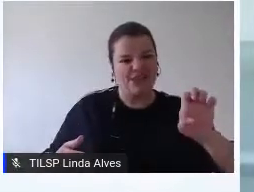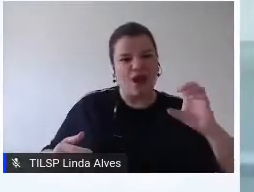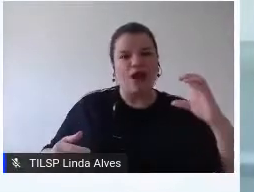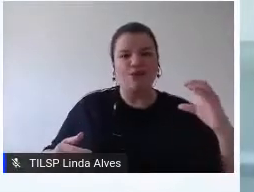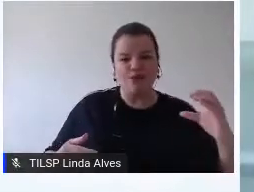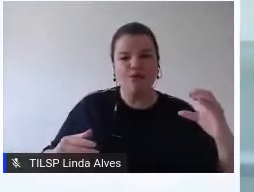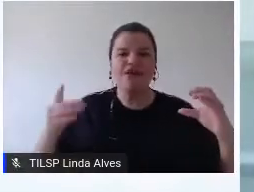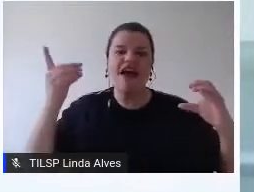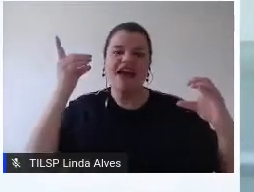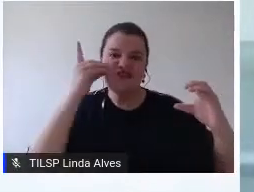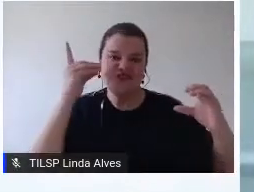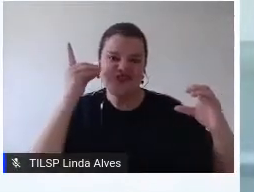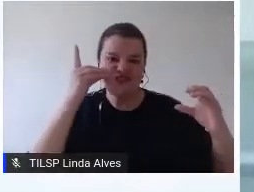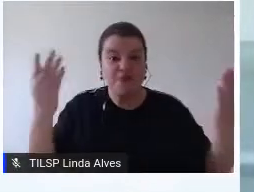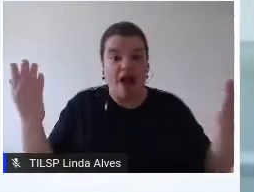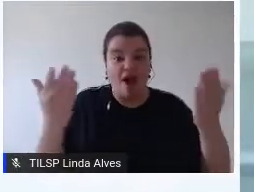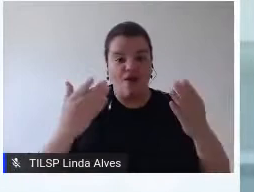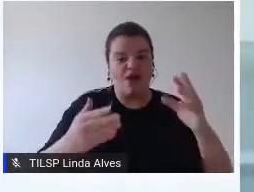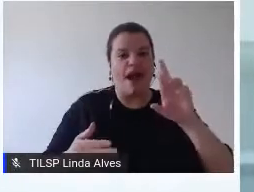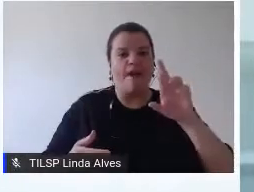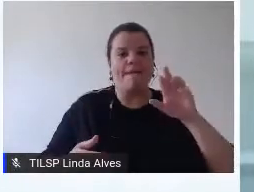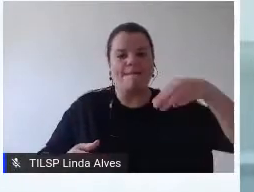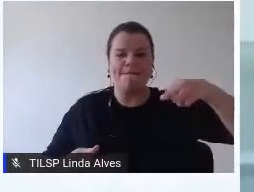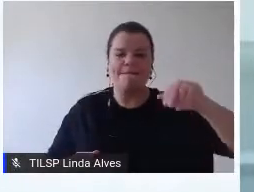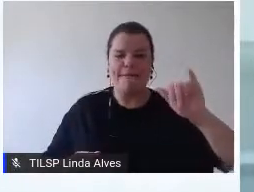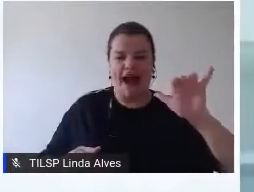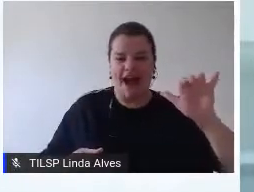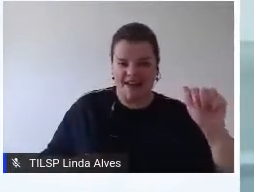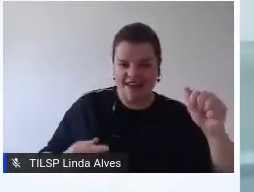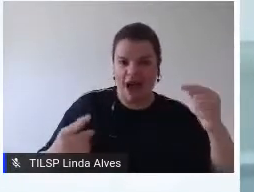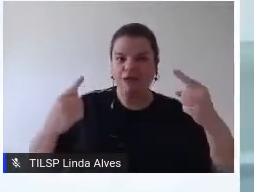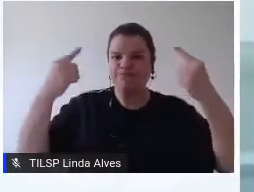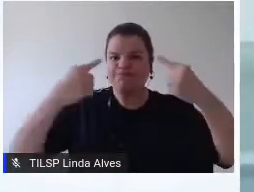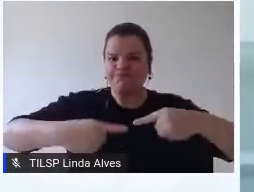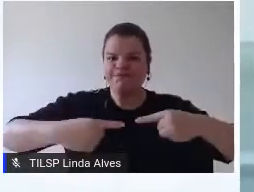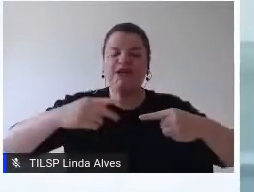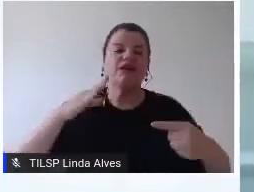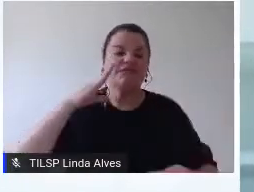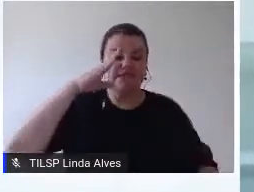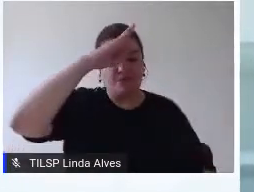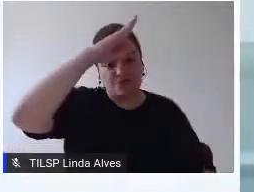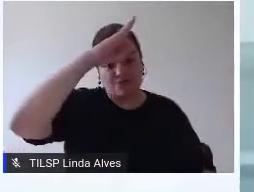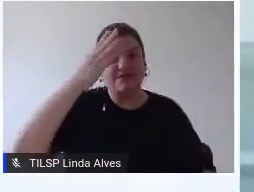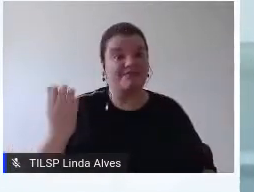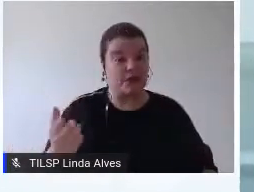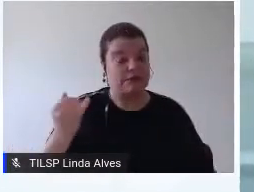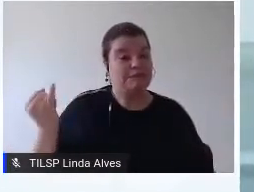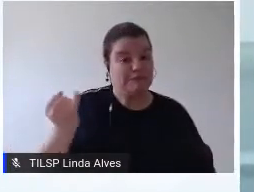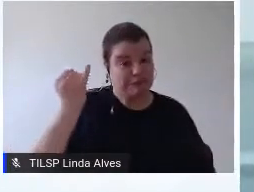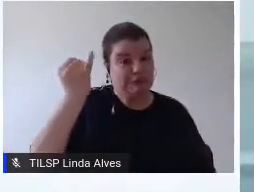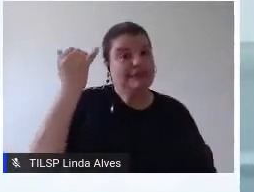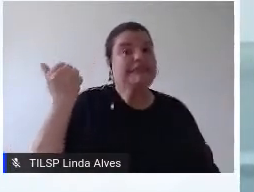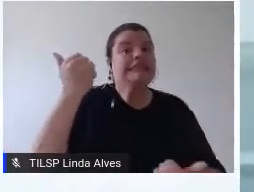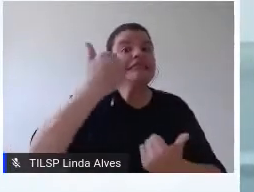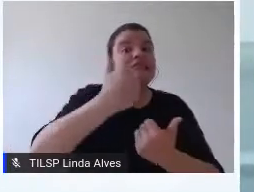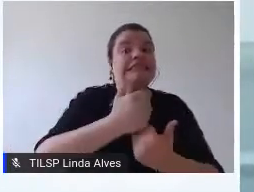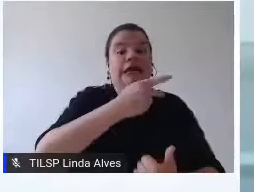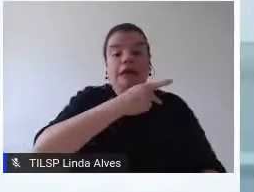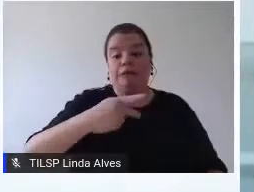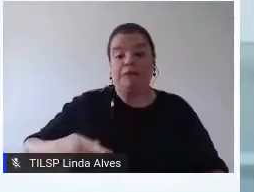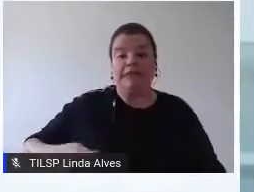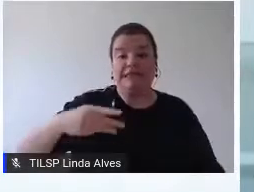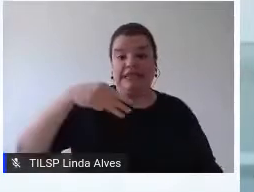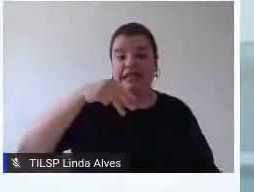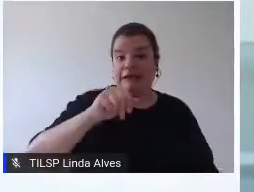hoje na Câmara dos Deputados em relação à sucessão da mesa diretora. Você viu lá que no